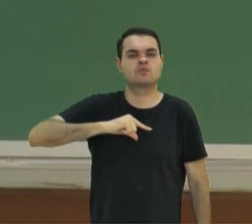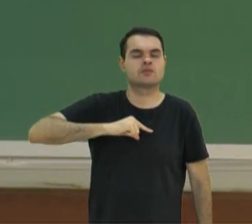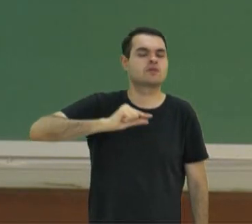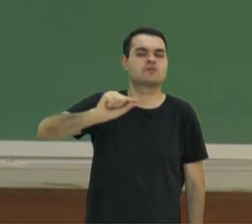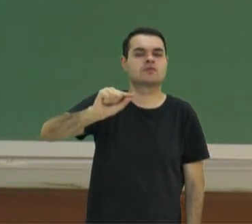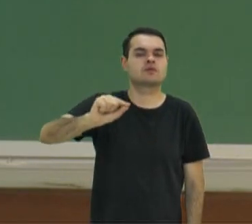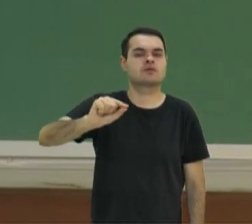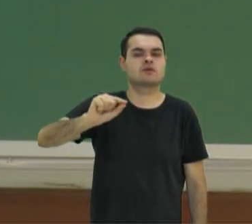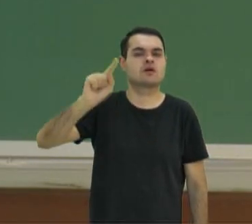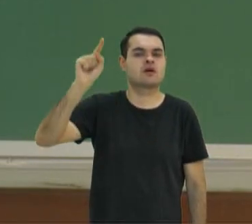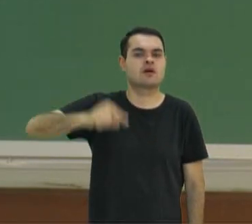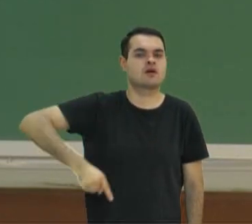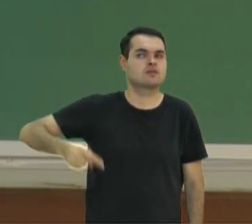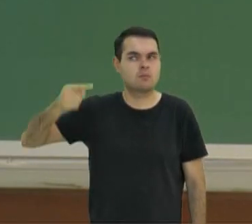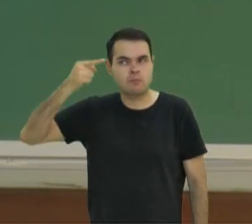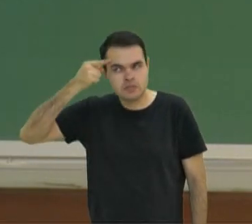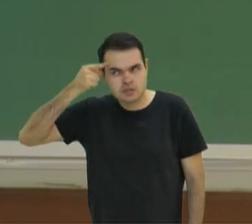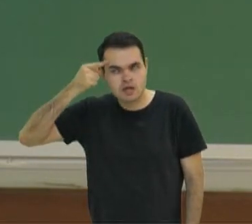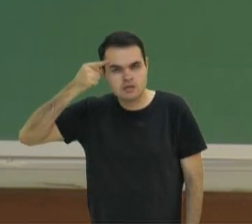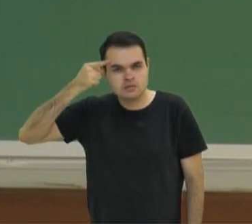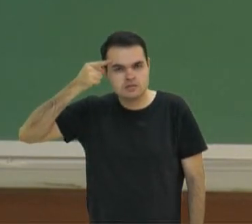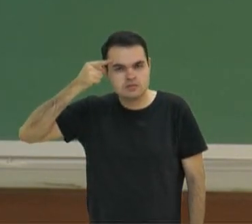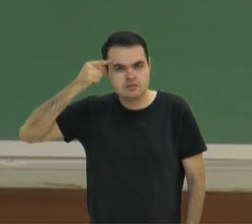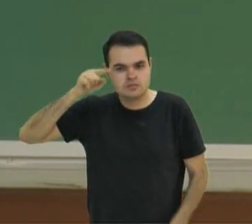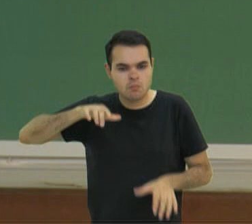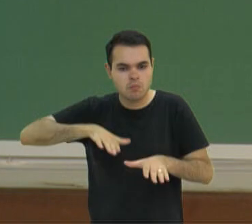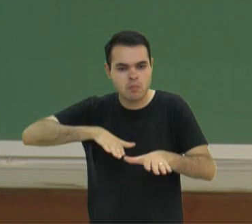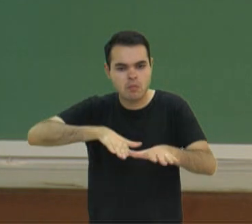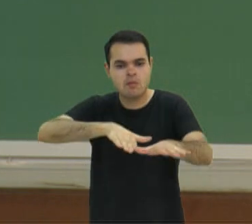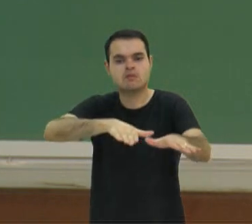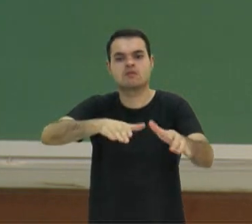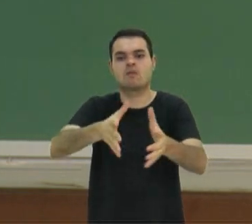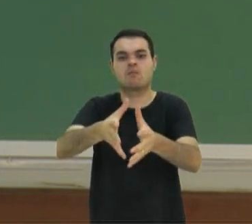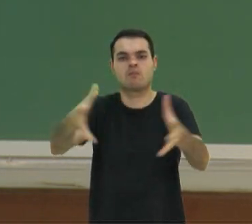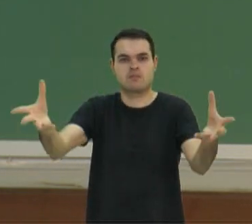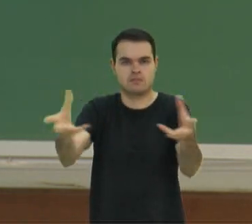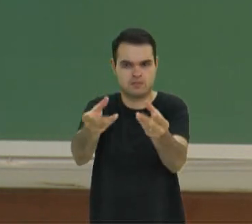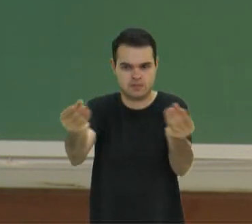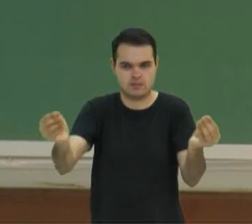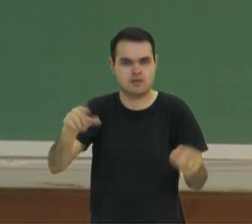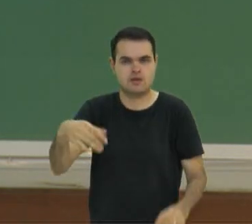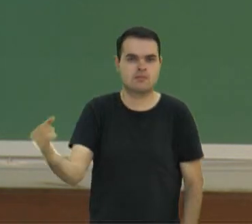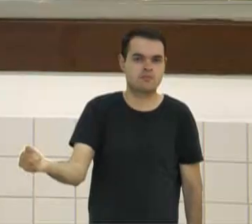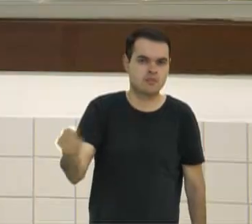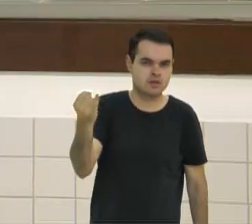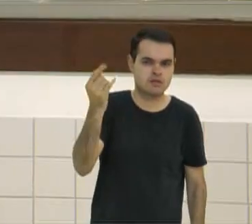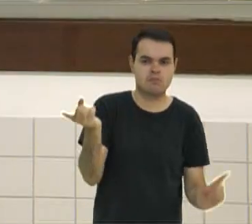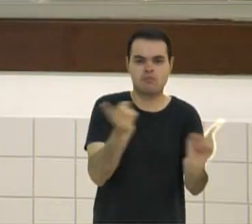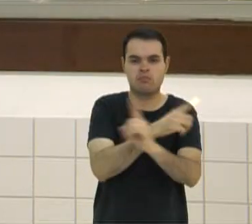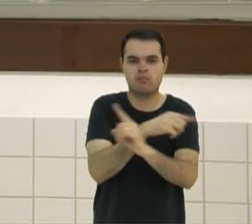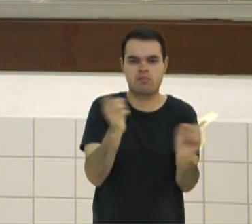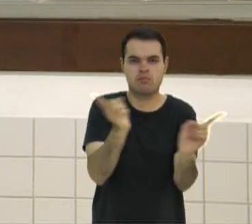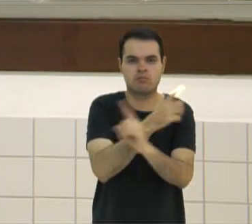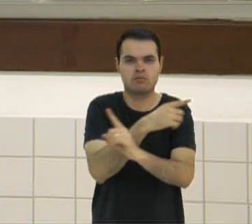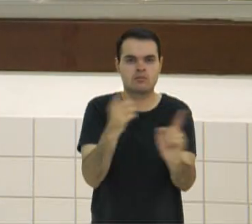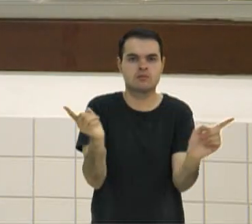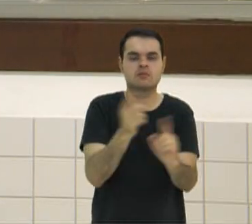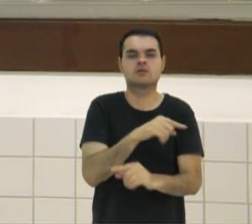o pensar no transporte de massa é uma coisa bastante importante. E ao mesmo tempo dá uma